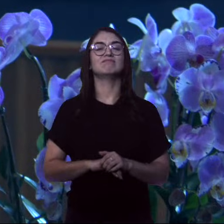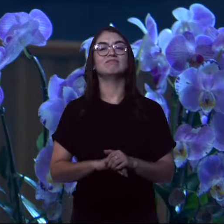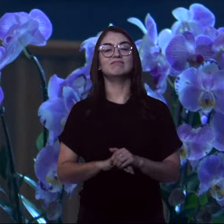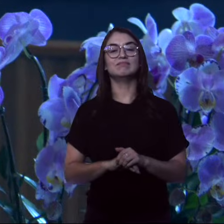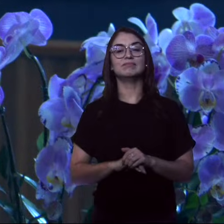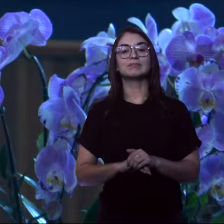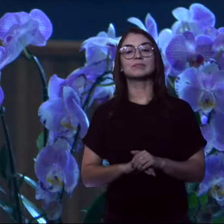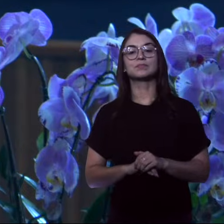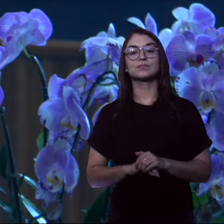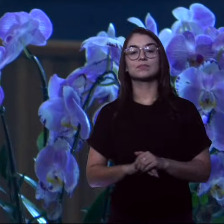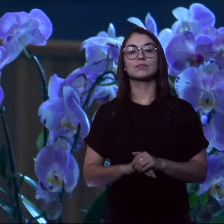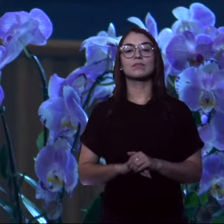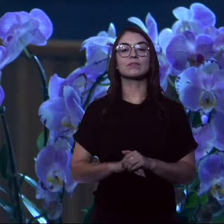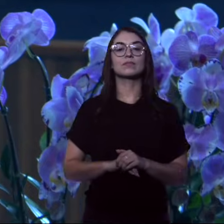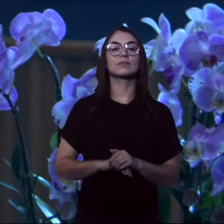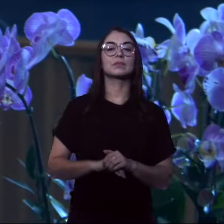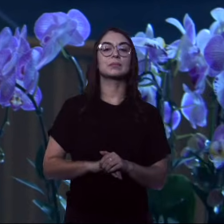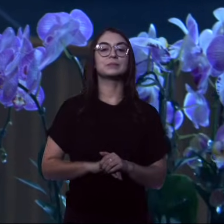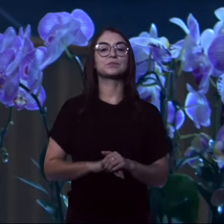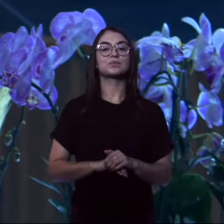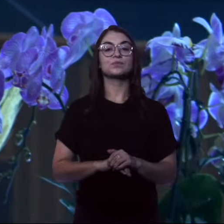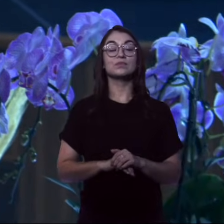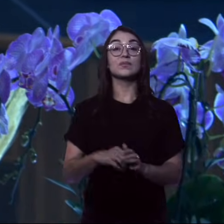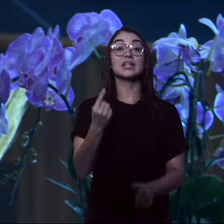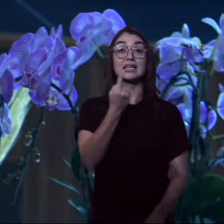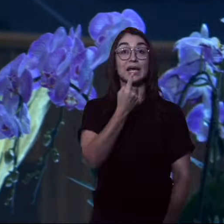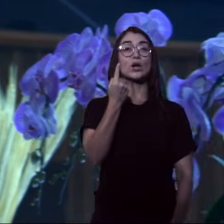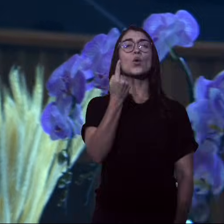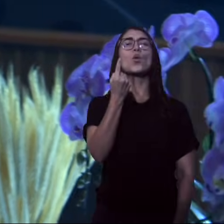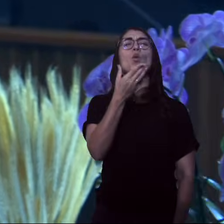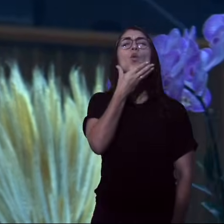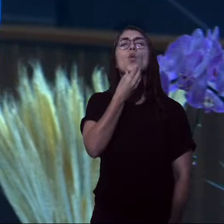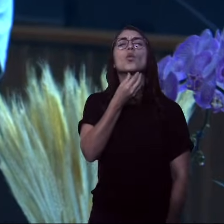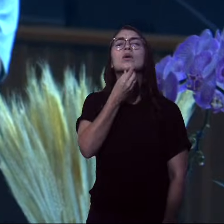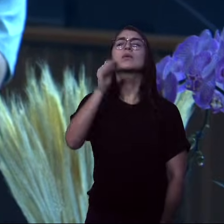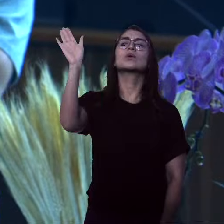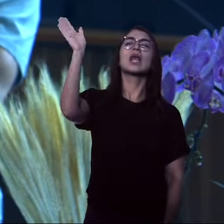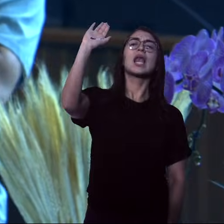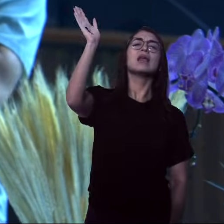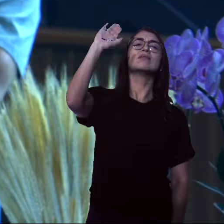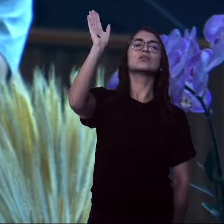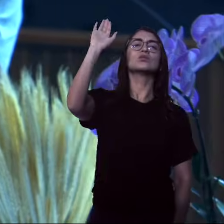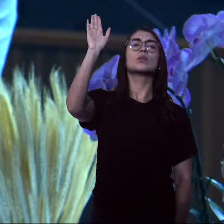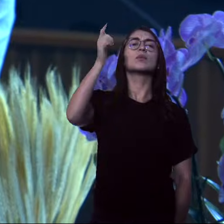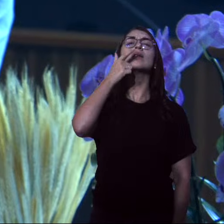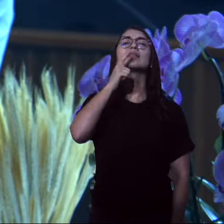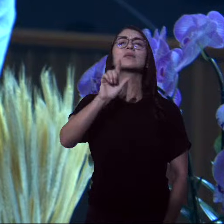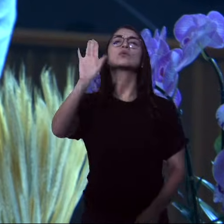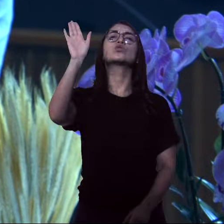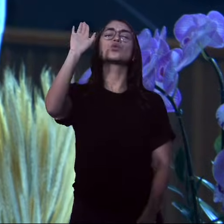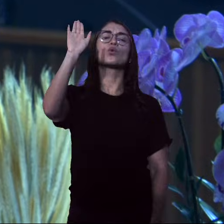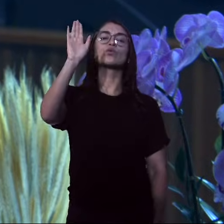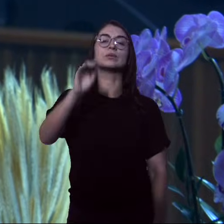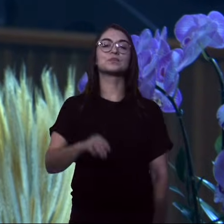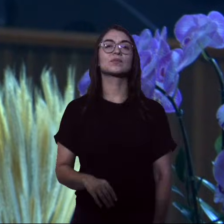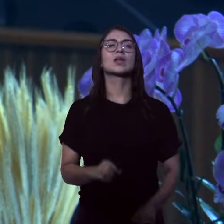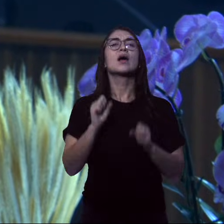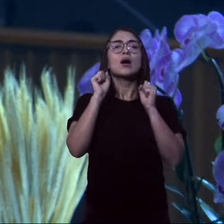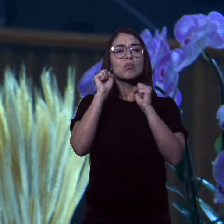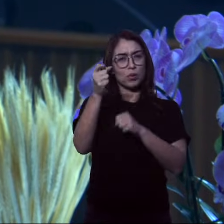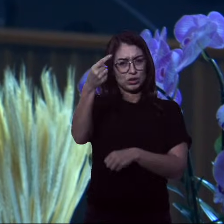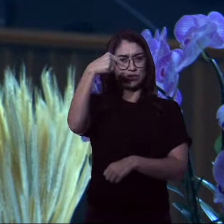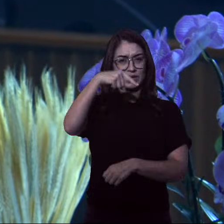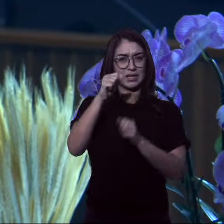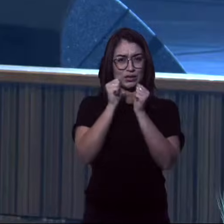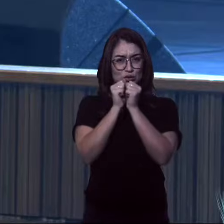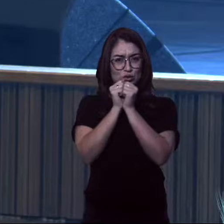decisão. Eu vou fazer o seguinte, eu vi um irmão levantando a mão. O irmão que levantou a mão aqui no meio, levanta a mão de novo, deixa eu te ver. Você pode vir aqui para orar